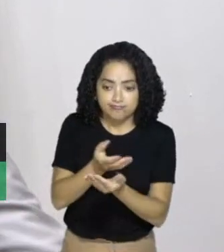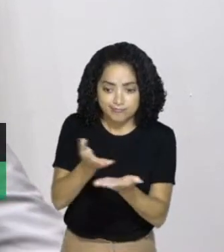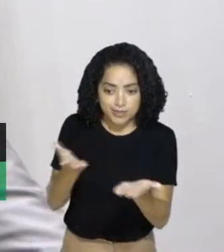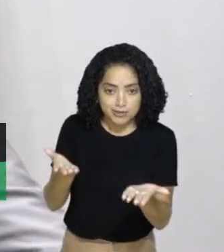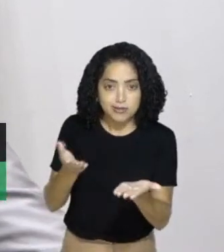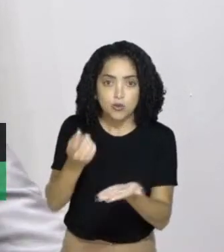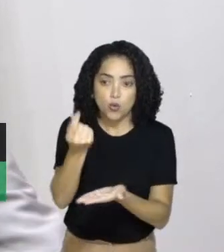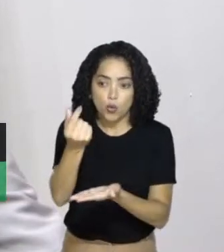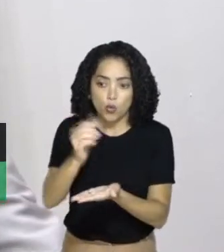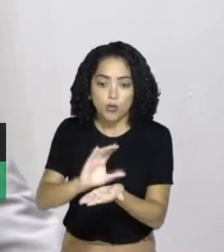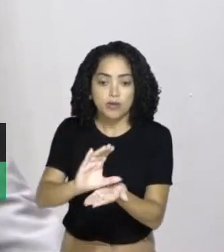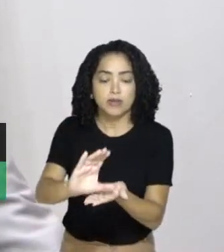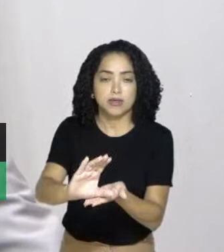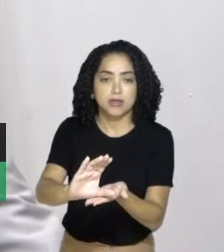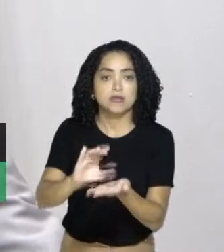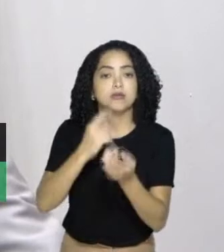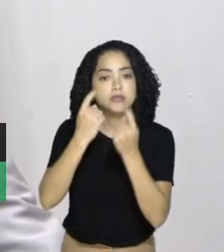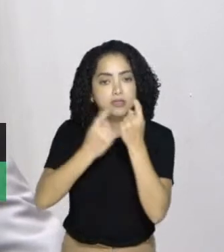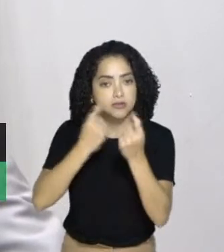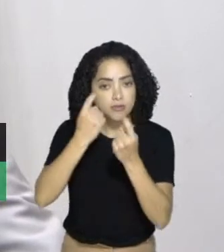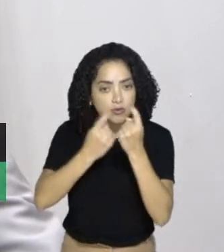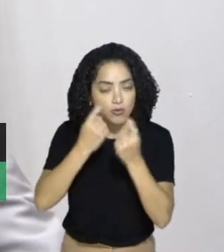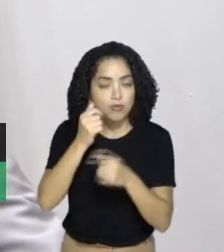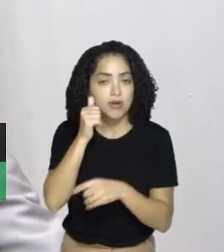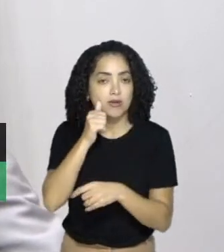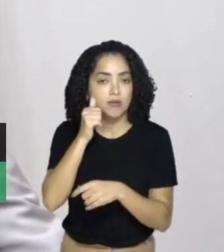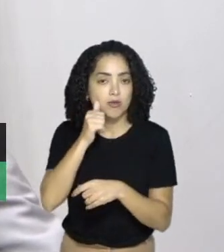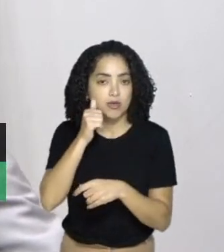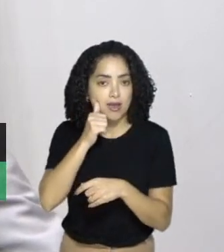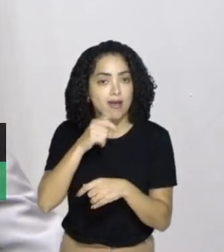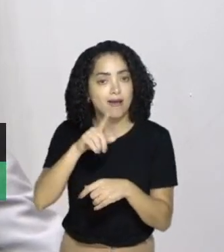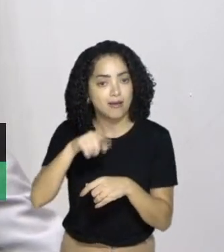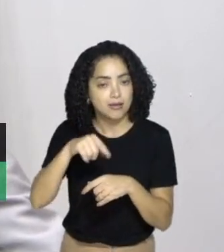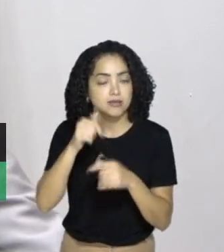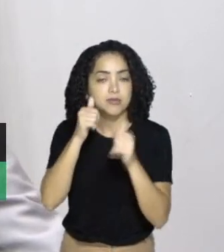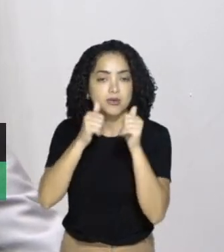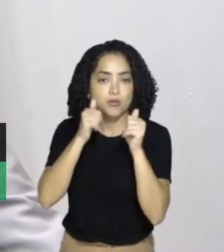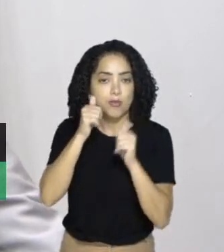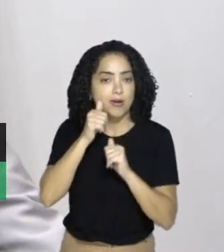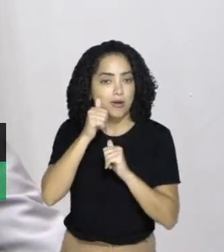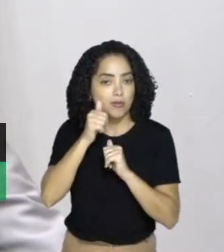Isso é se preocupar com a mulher. Isso é se preocupar com a mulher.